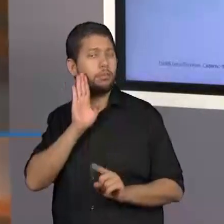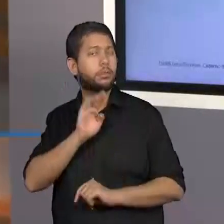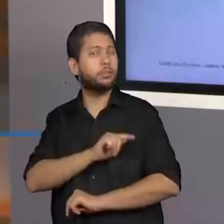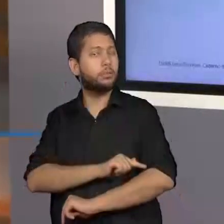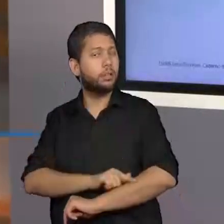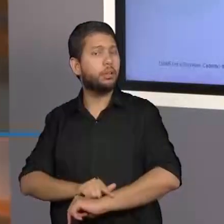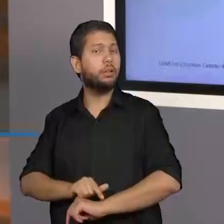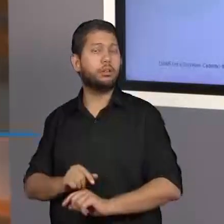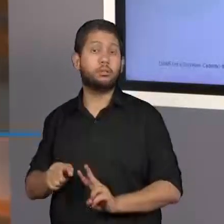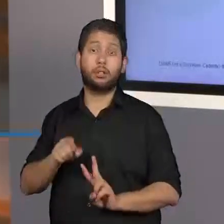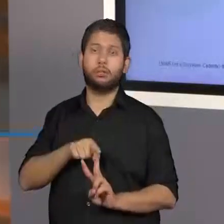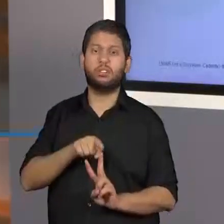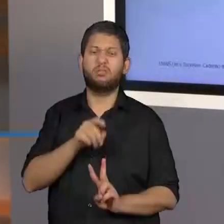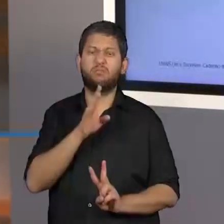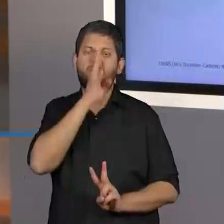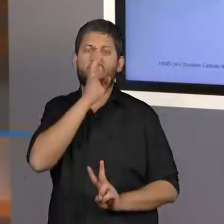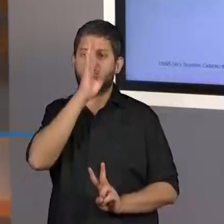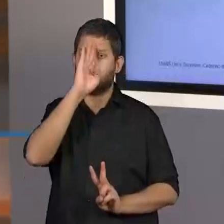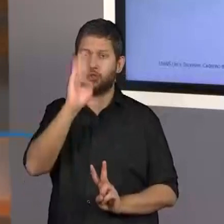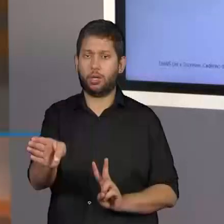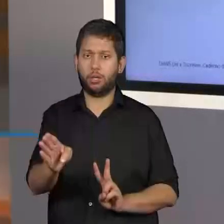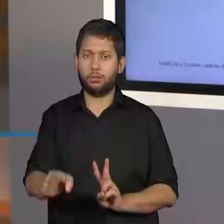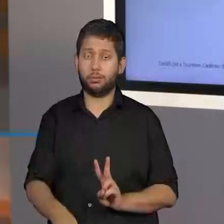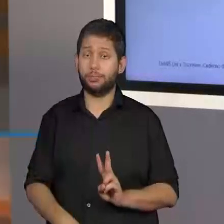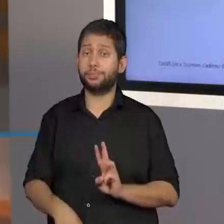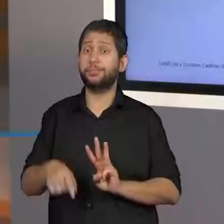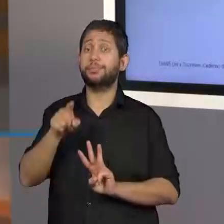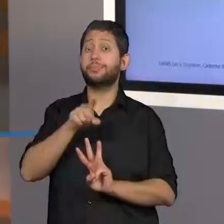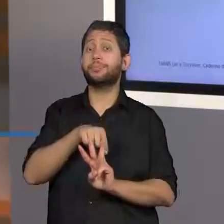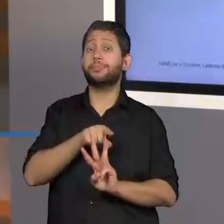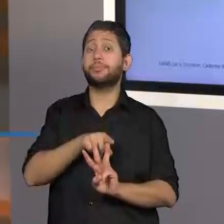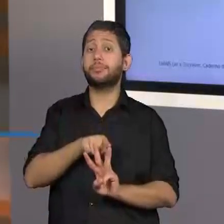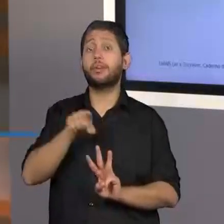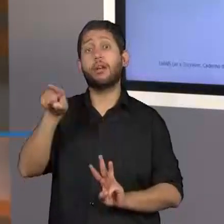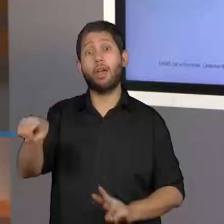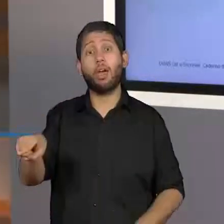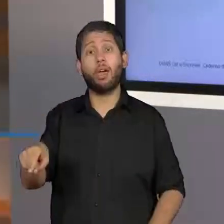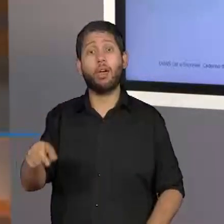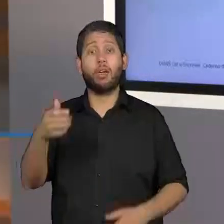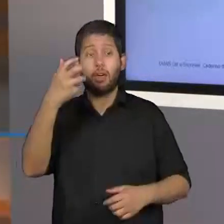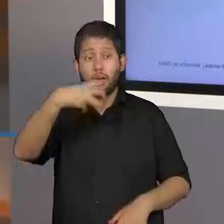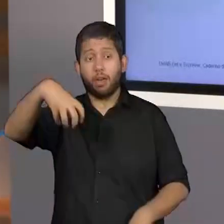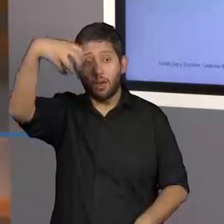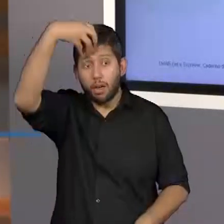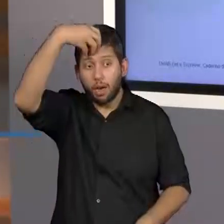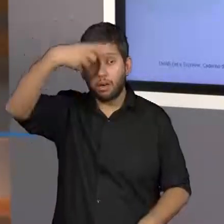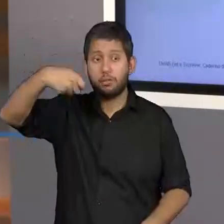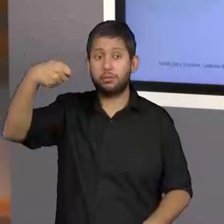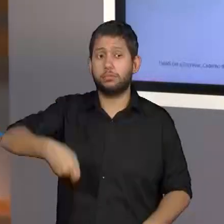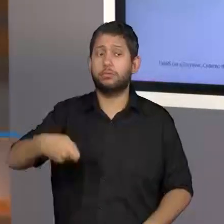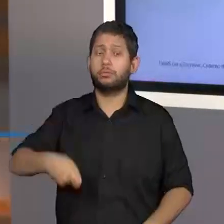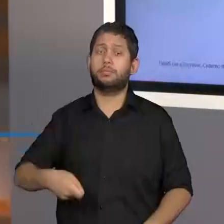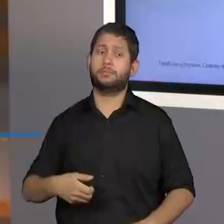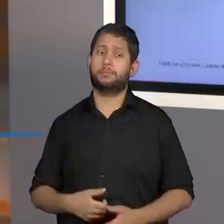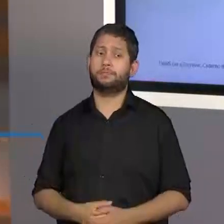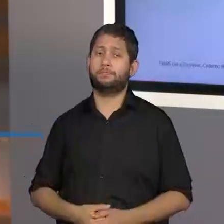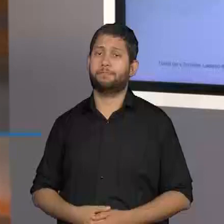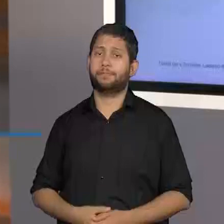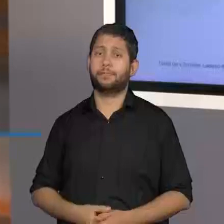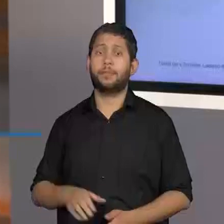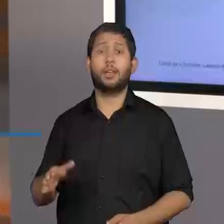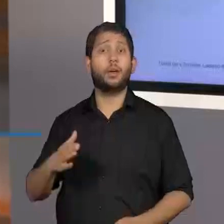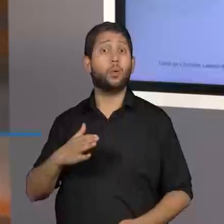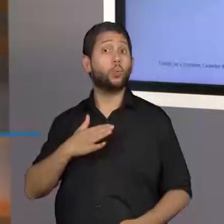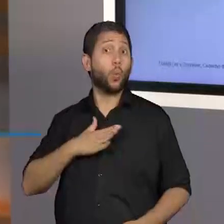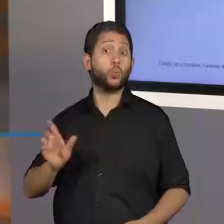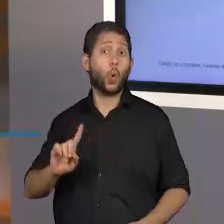amigável. E o rei, severo, né? Não gostou do que ouviu e